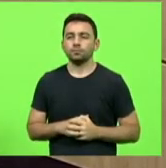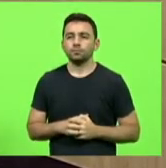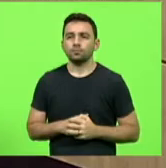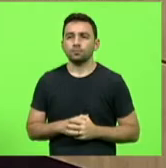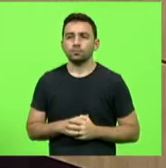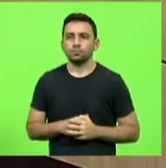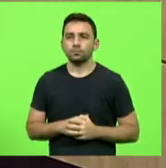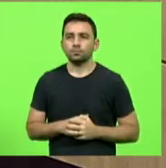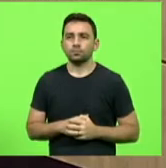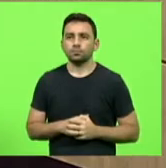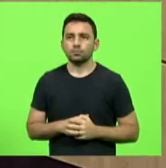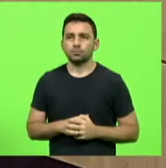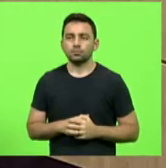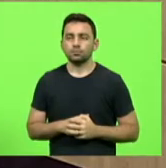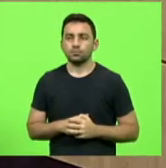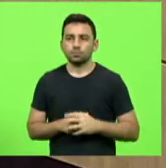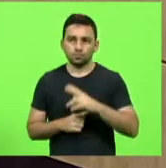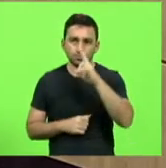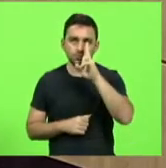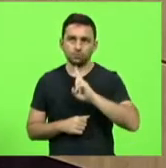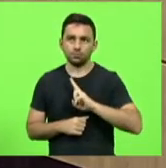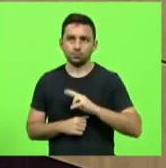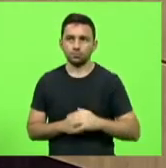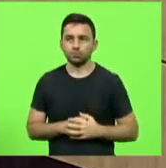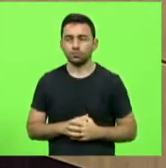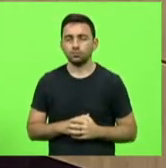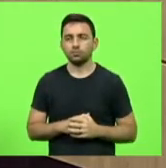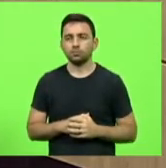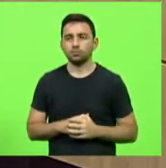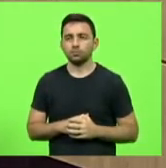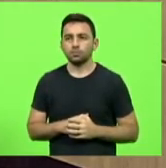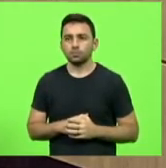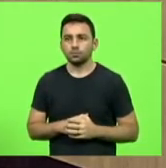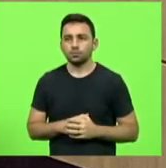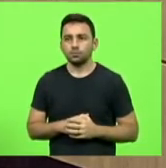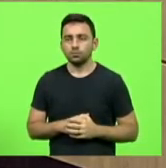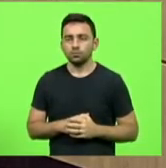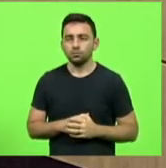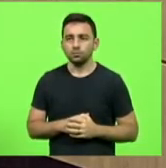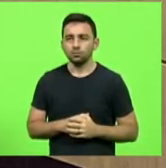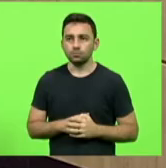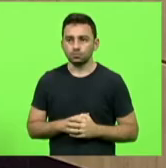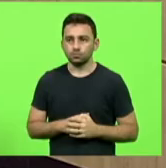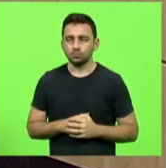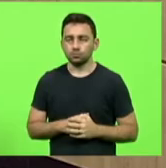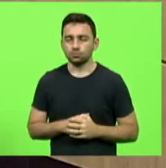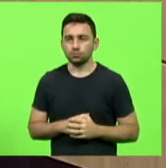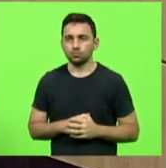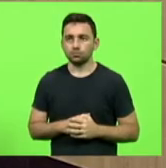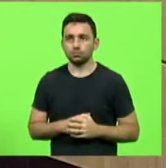Como vota deputado Ivan Nats? Voto 1, senhor presidente. Felipe Estevão, vota 1. Como vota deputado Ivan Nats?